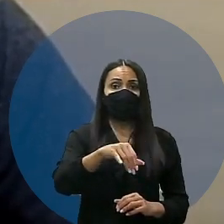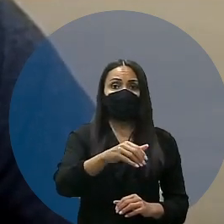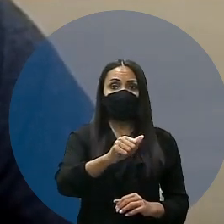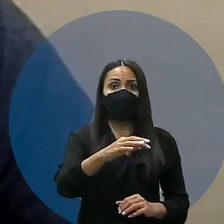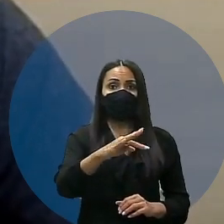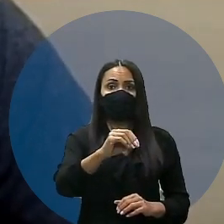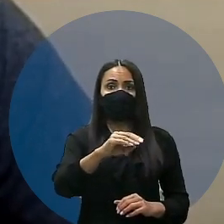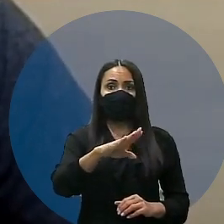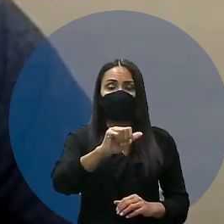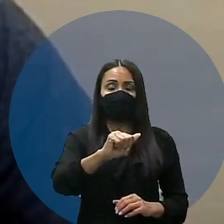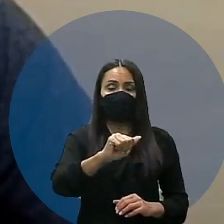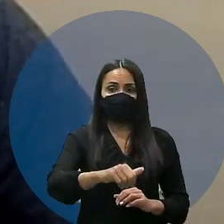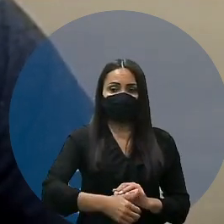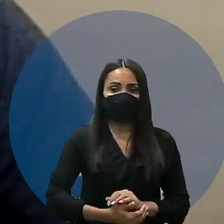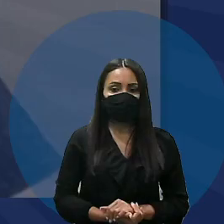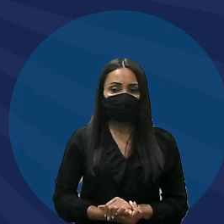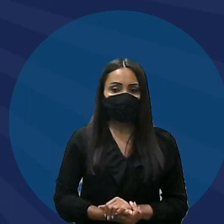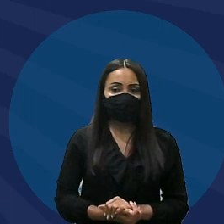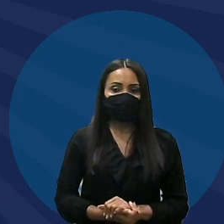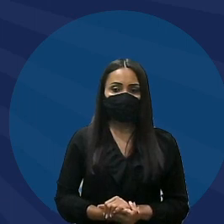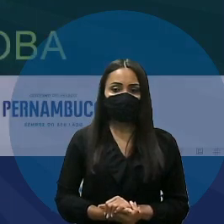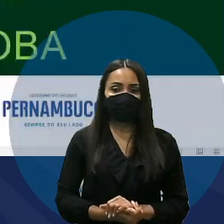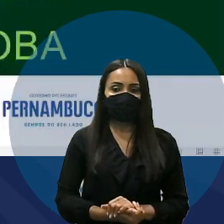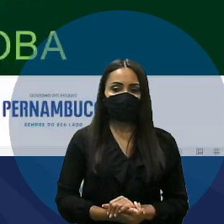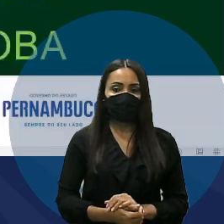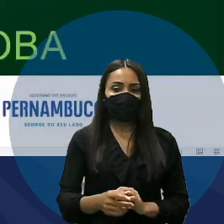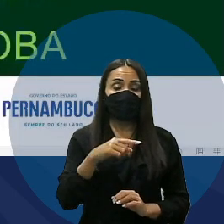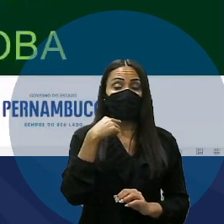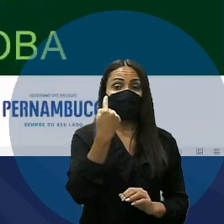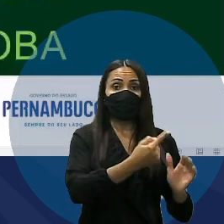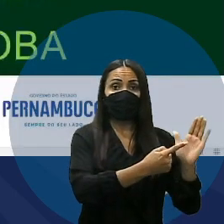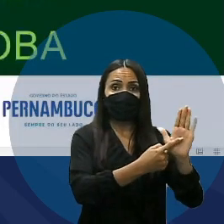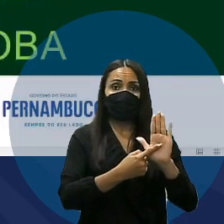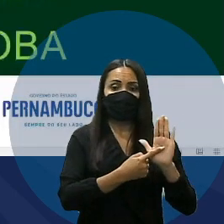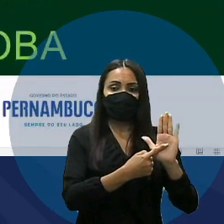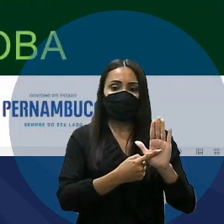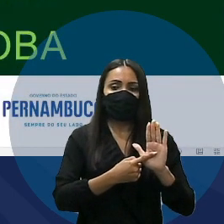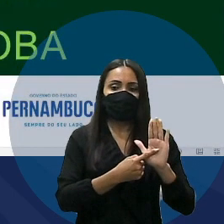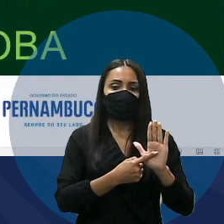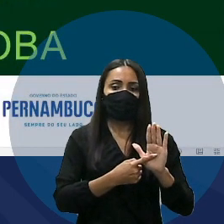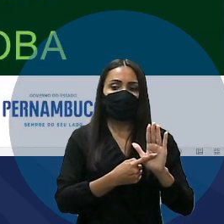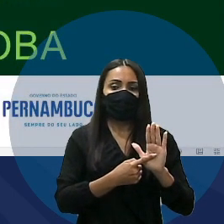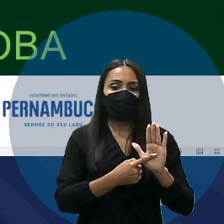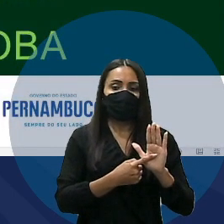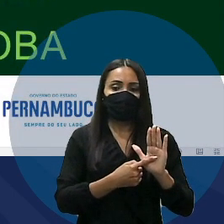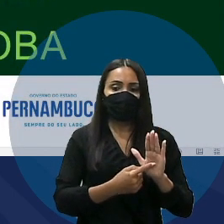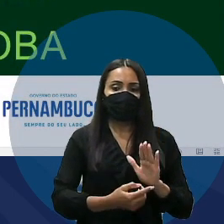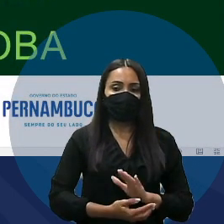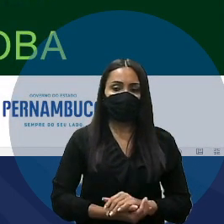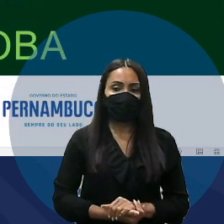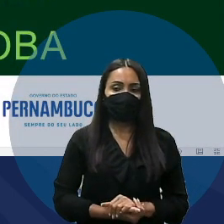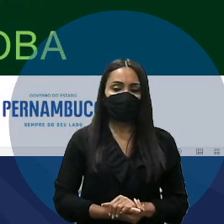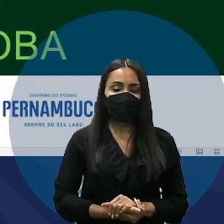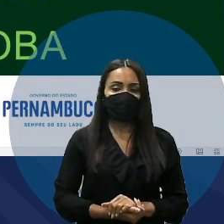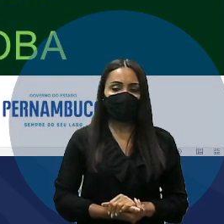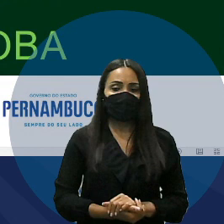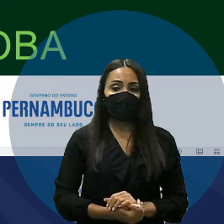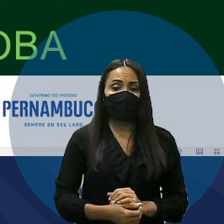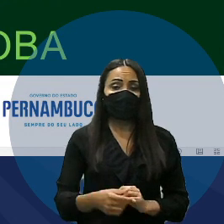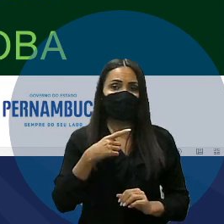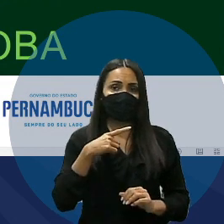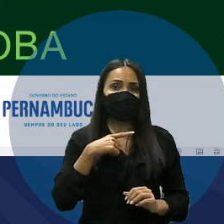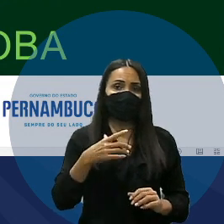submédio São Francisco. Nossa apresentação vai precisar de uma introdução, porque eu entrei na rede estadual